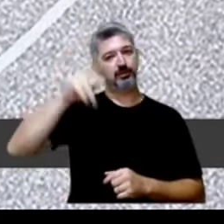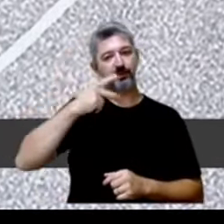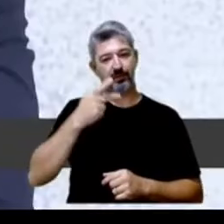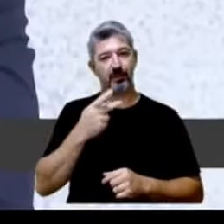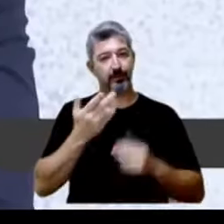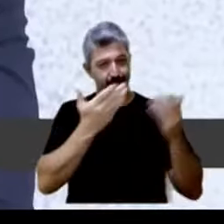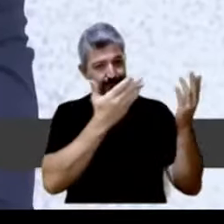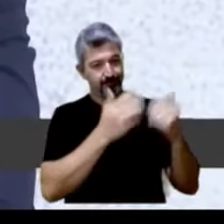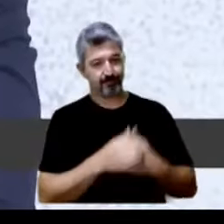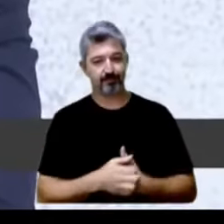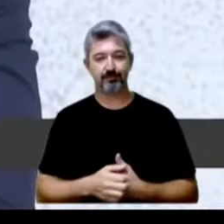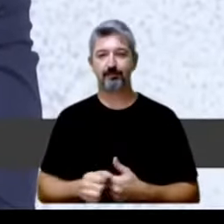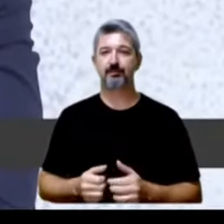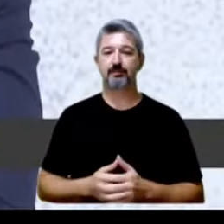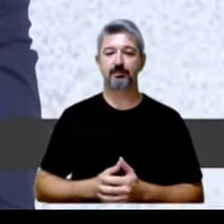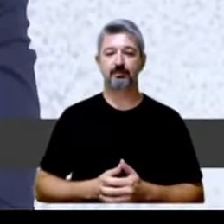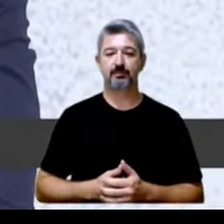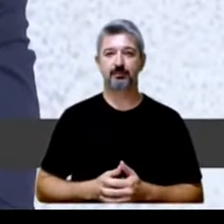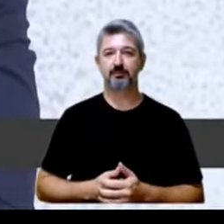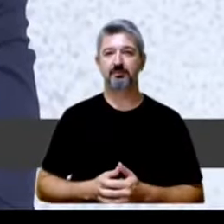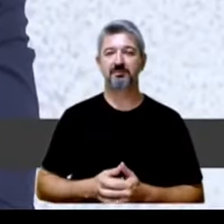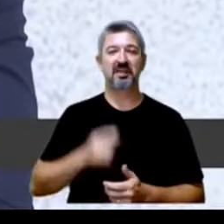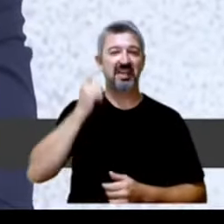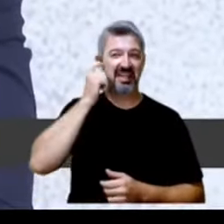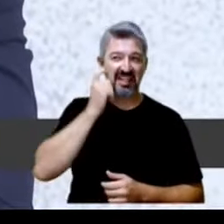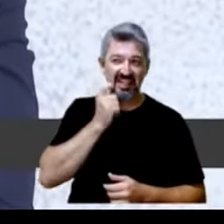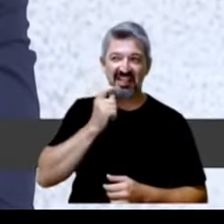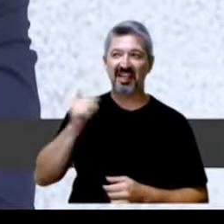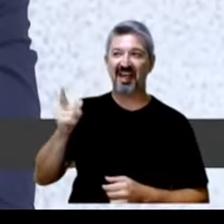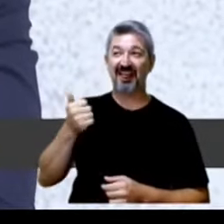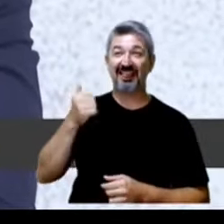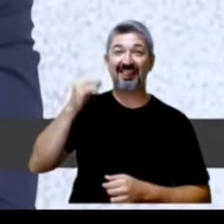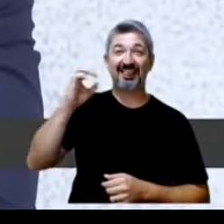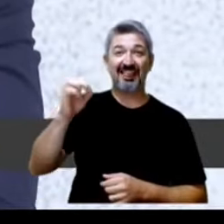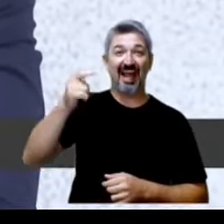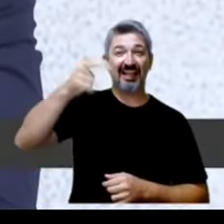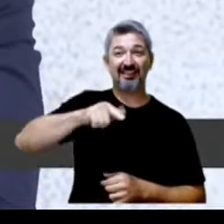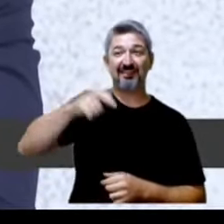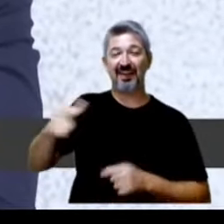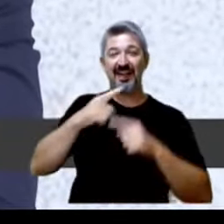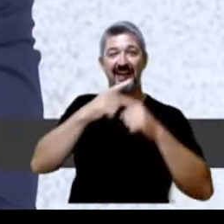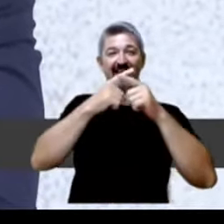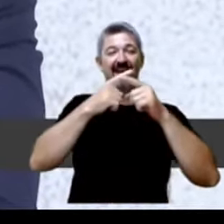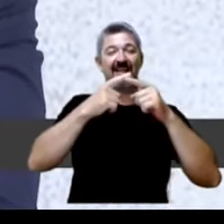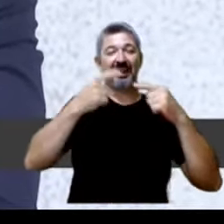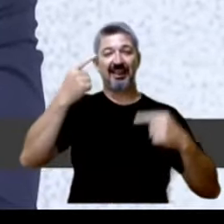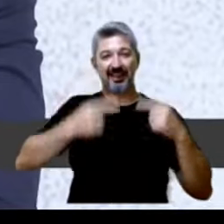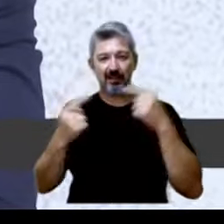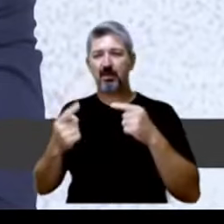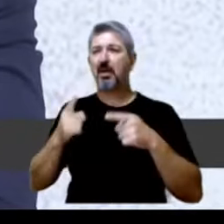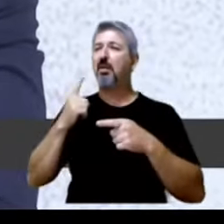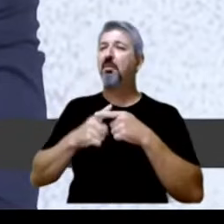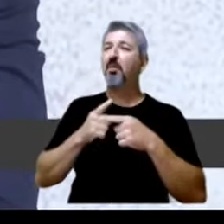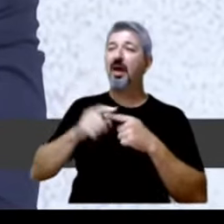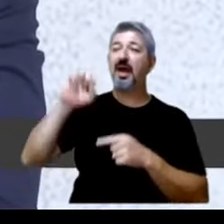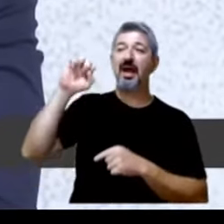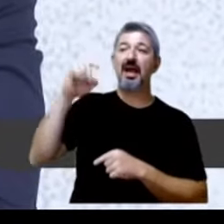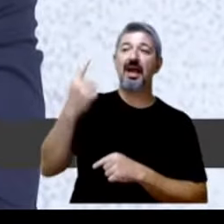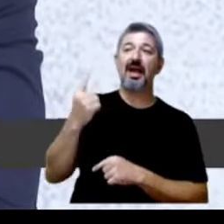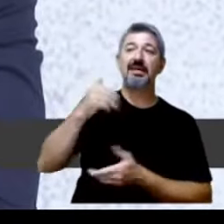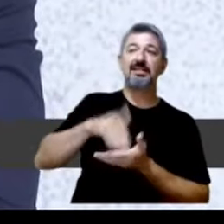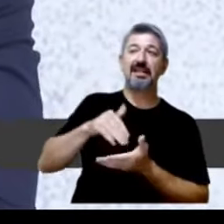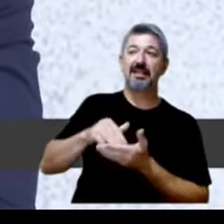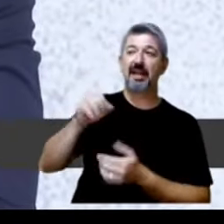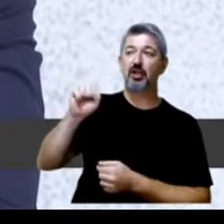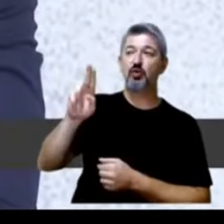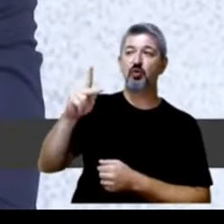falar. Ricardo Nunes, em 10 debates eu te perguntei por que que a sua secretária, Marta Suplicy, hoje é vice do